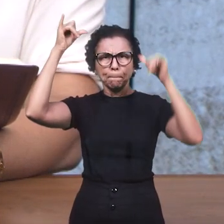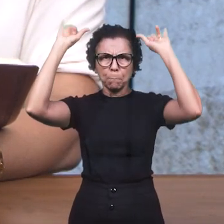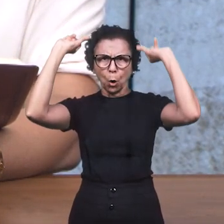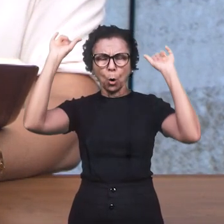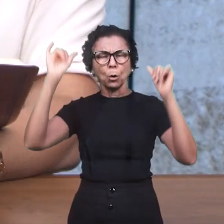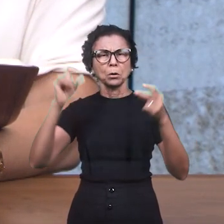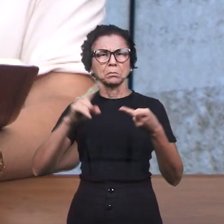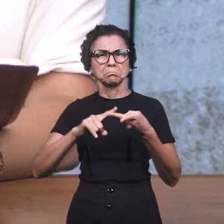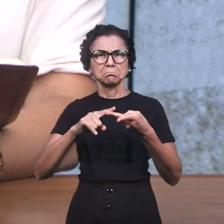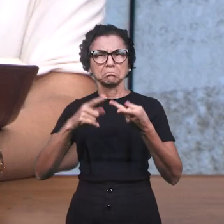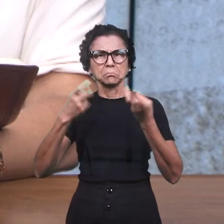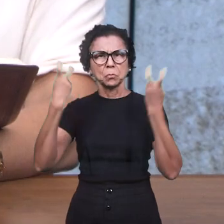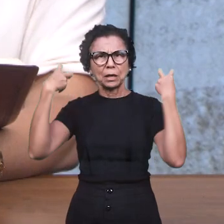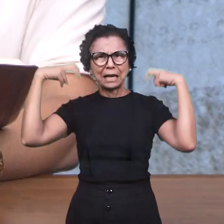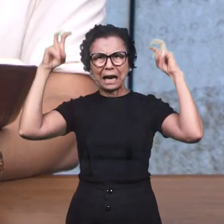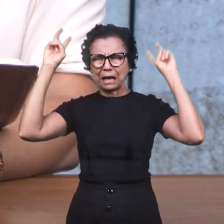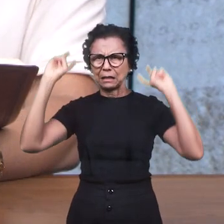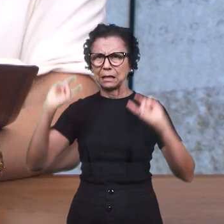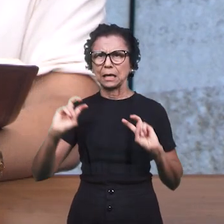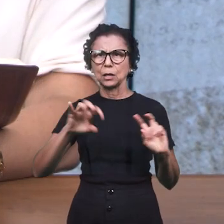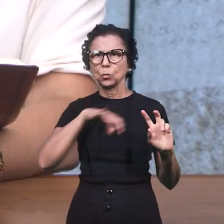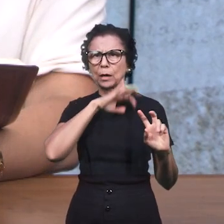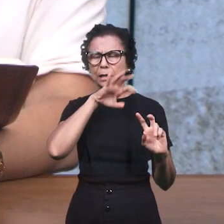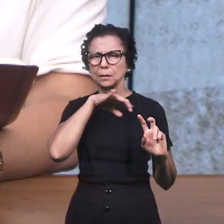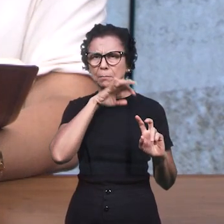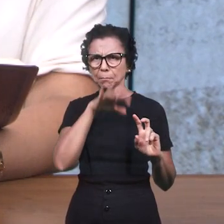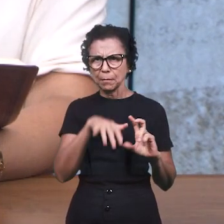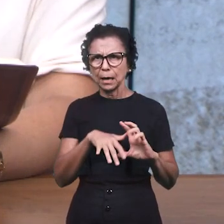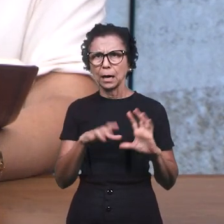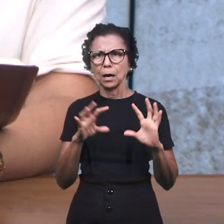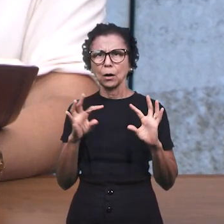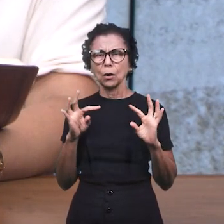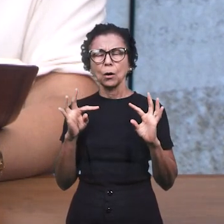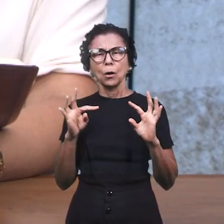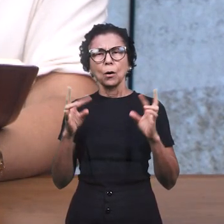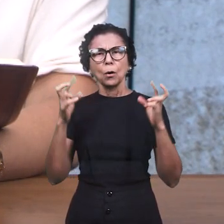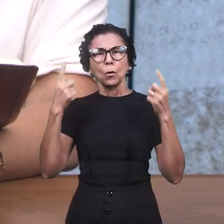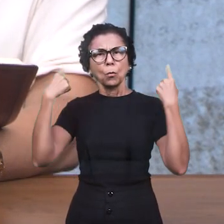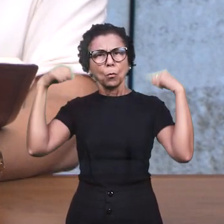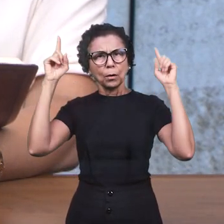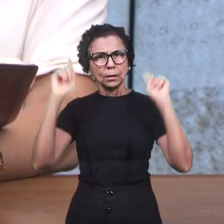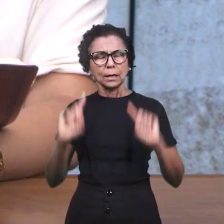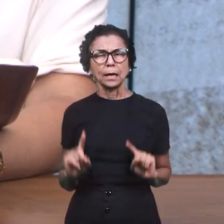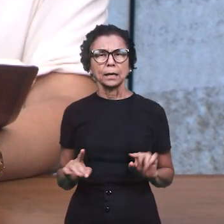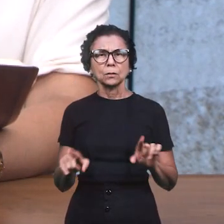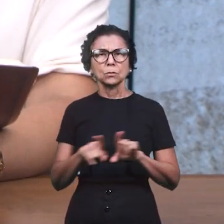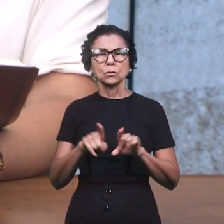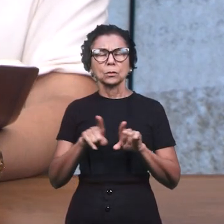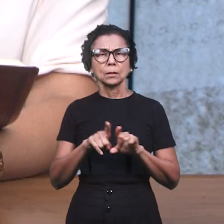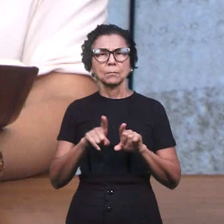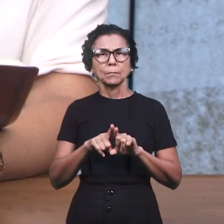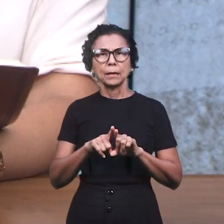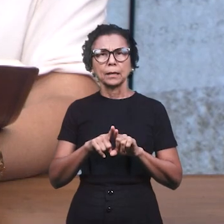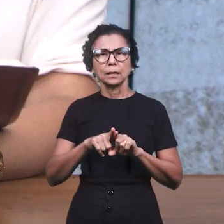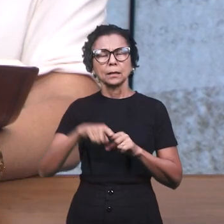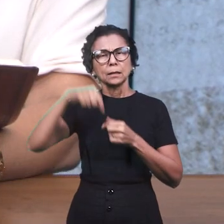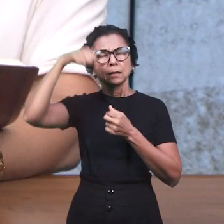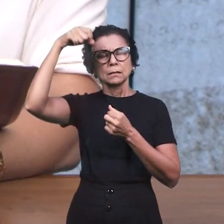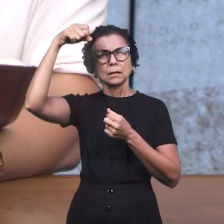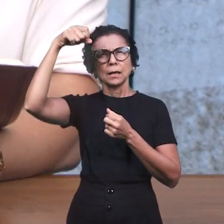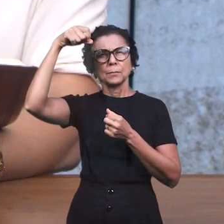carneiro, ou com o gado miúdo dos cordeiros ou das cabras. Segundo o número